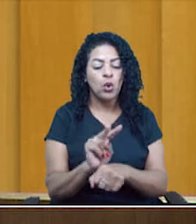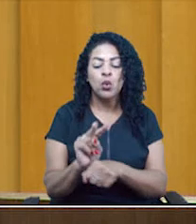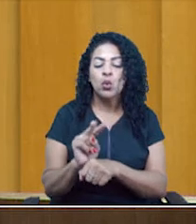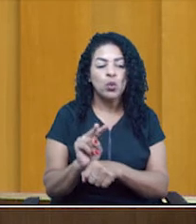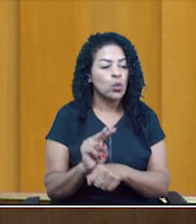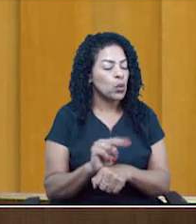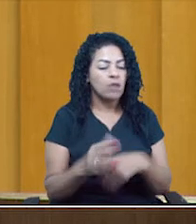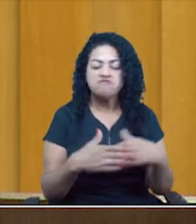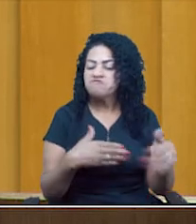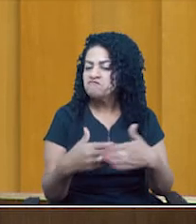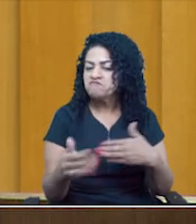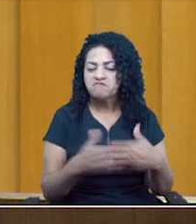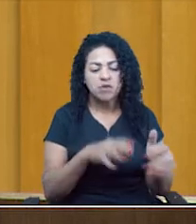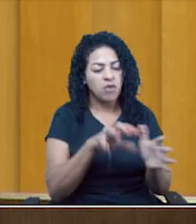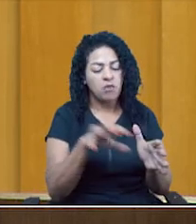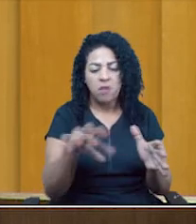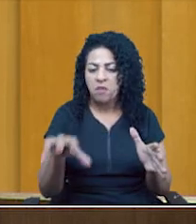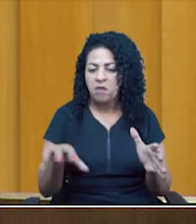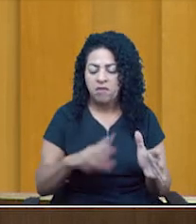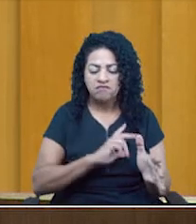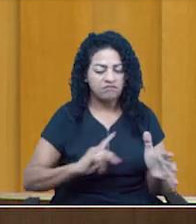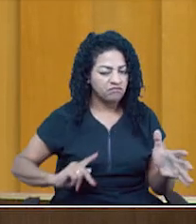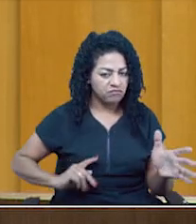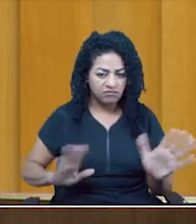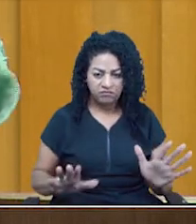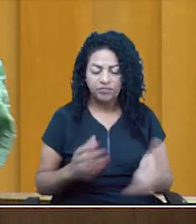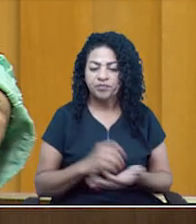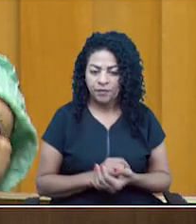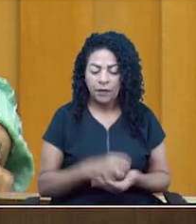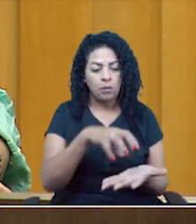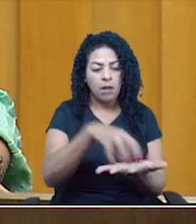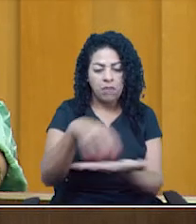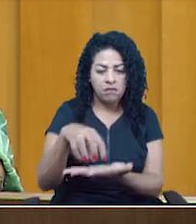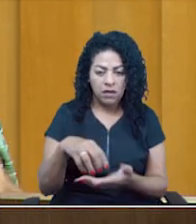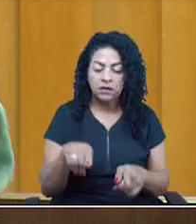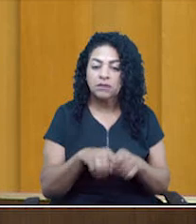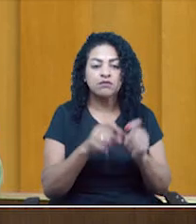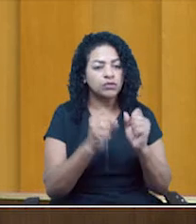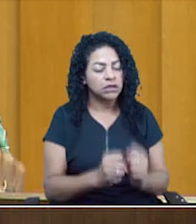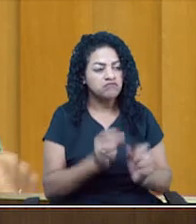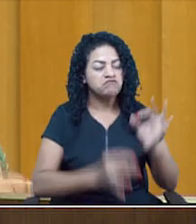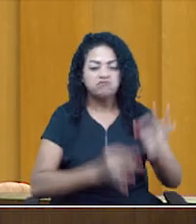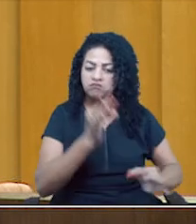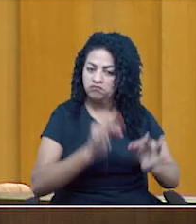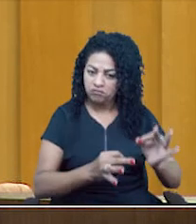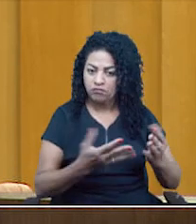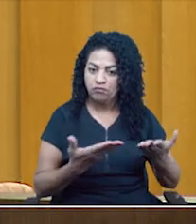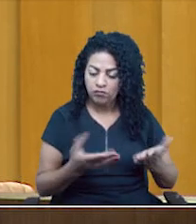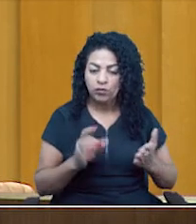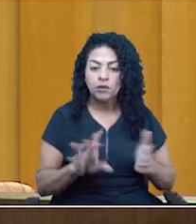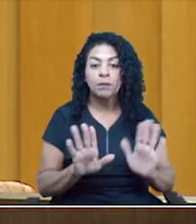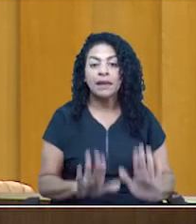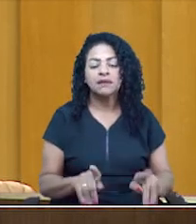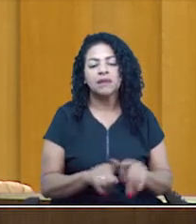óbvio, exercer o controle também e a fiscalização do Poder Judiciário, não do Poder Judiciário em si, mas da atividade